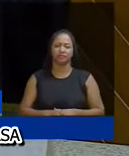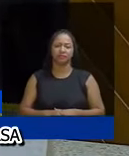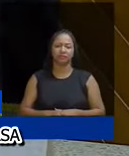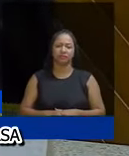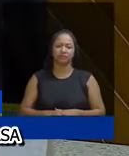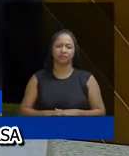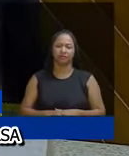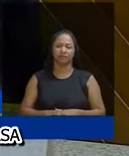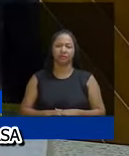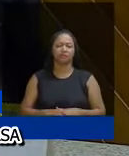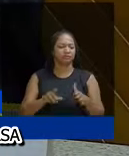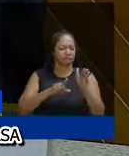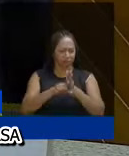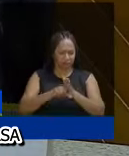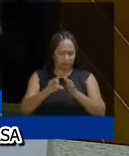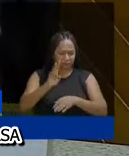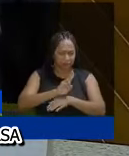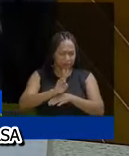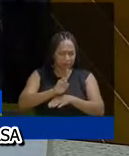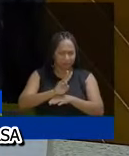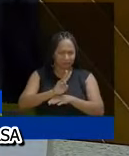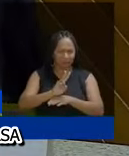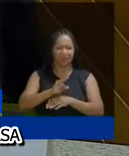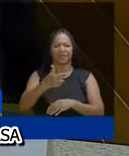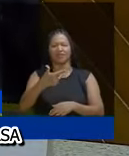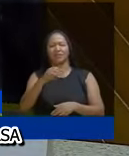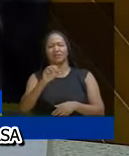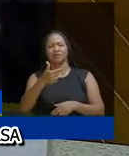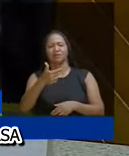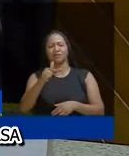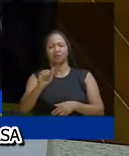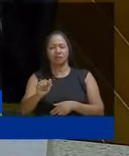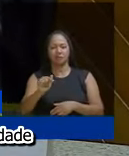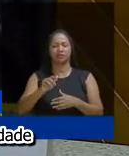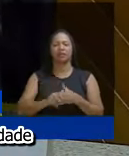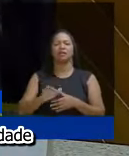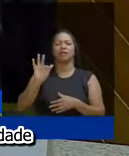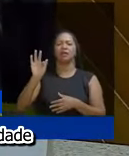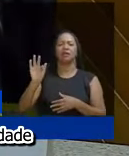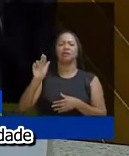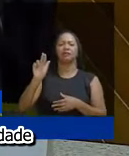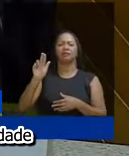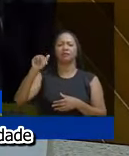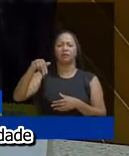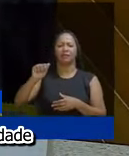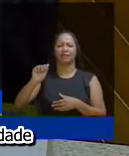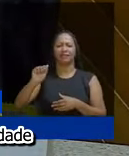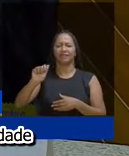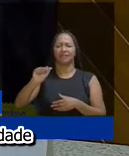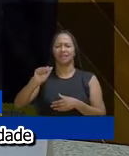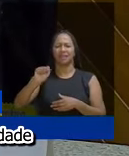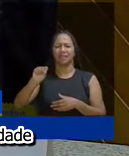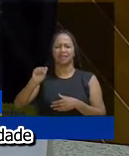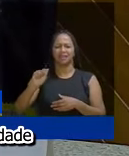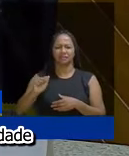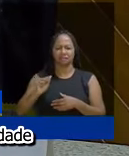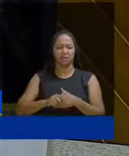Continuando na referida fiscalização de 2017, a FUNASA asseverou não ter detectado